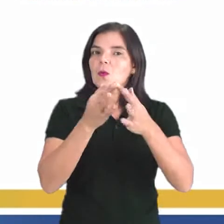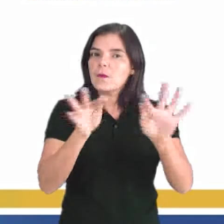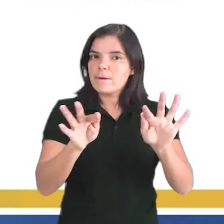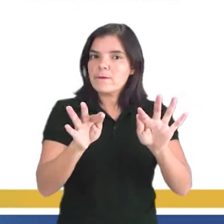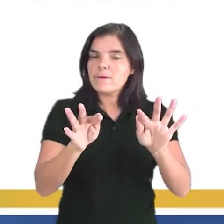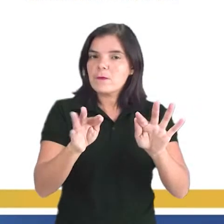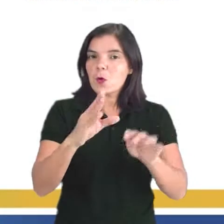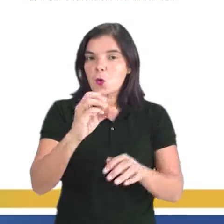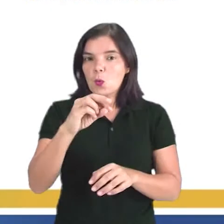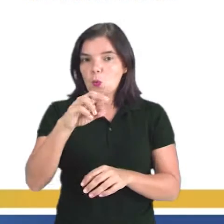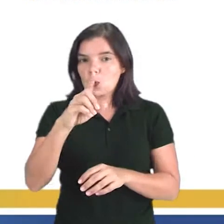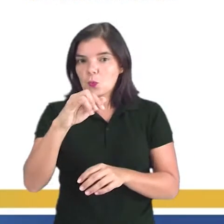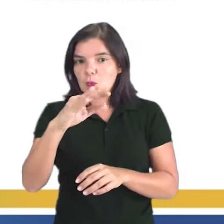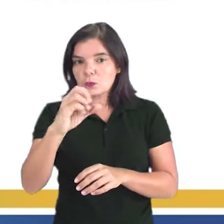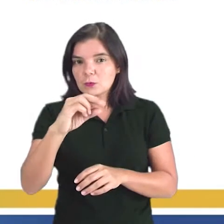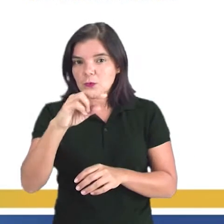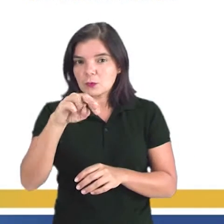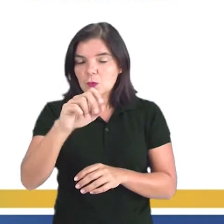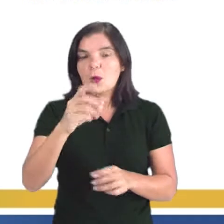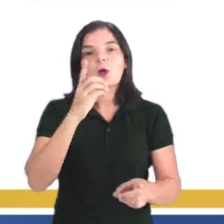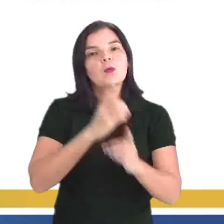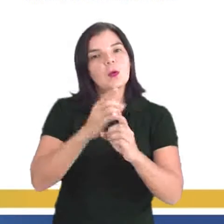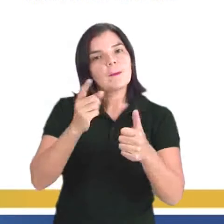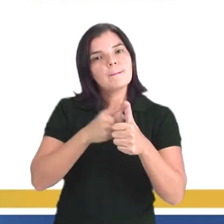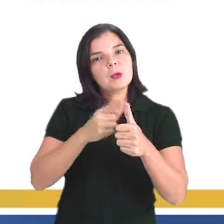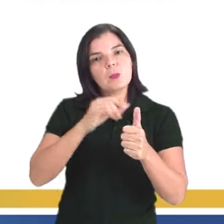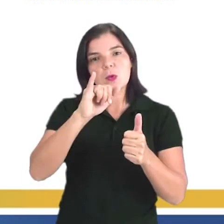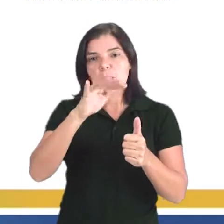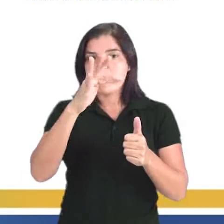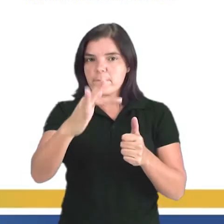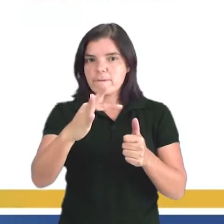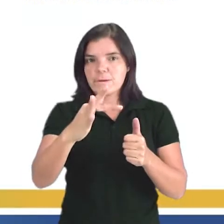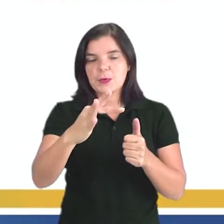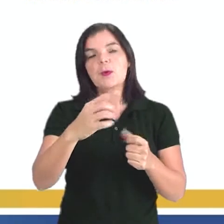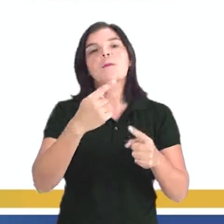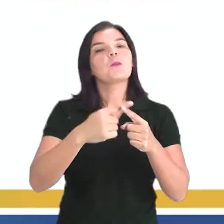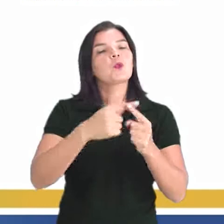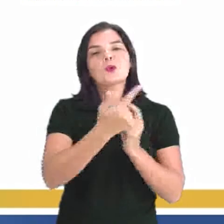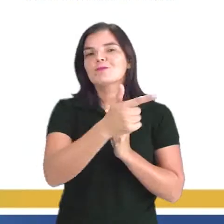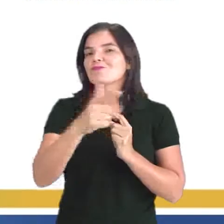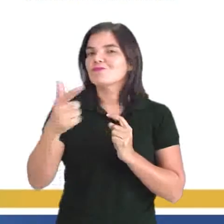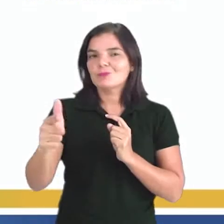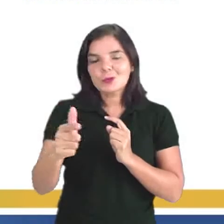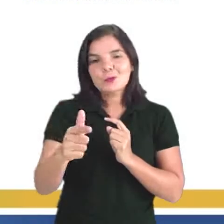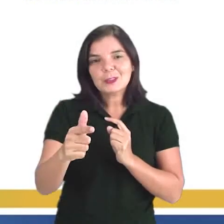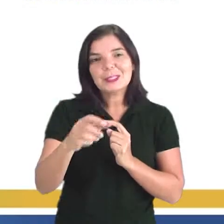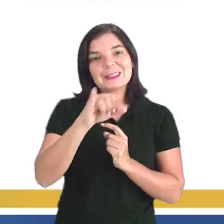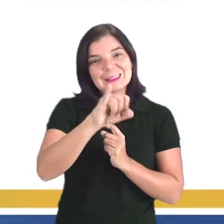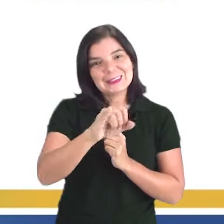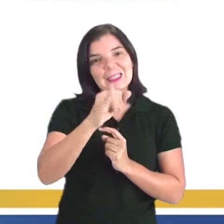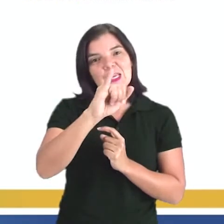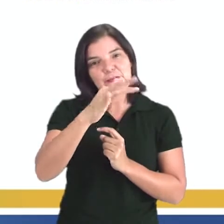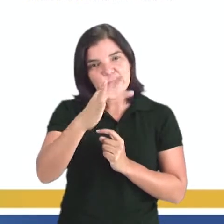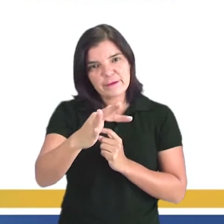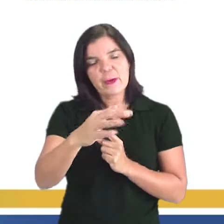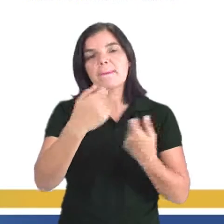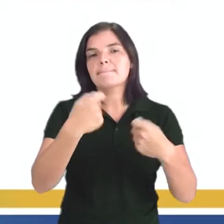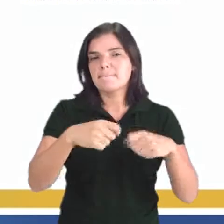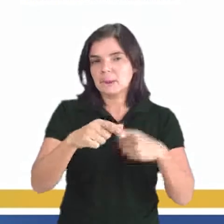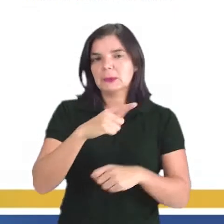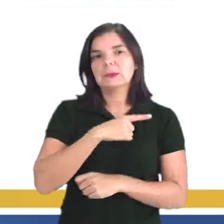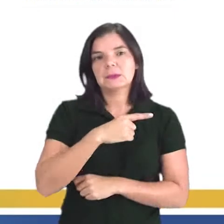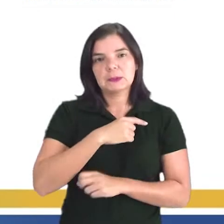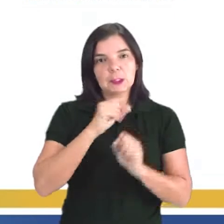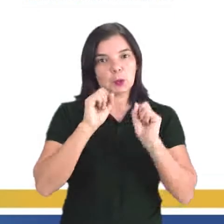nossa forma condicional, nós precisamos encontrar também o if, porque não existe condição sem o nosso if, que é o